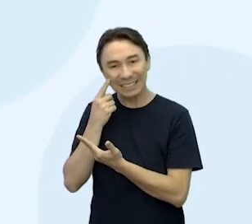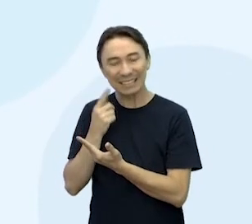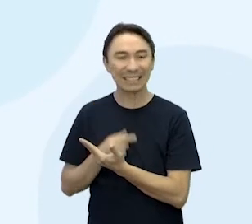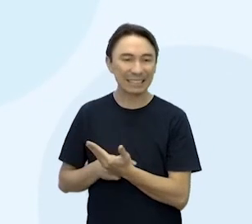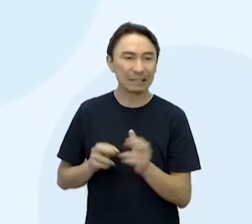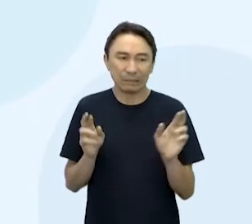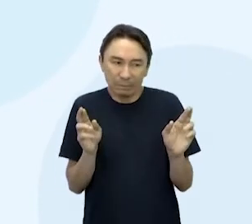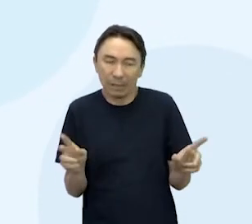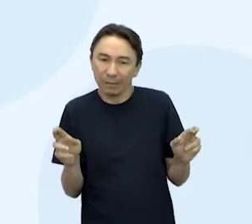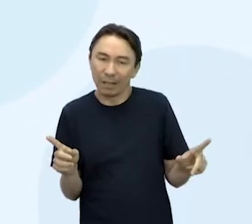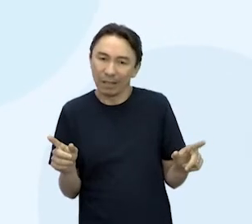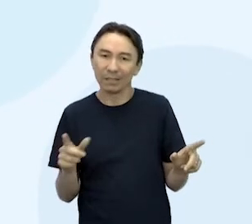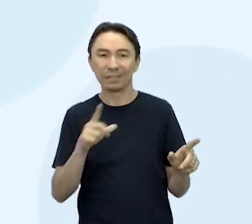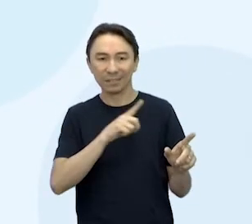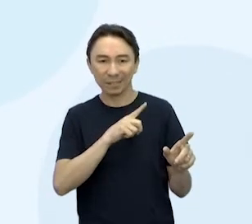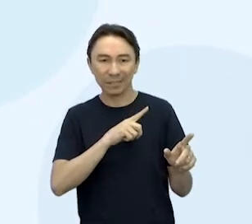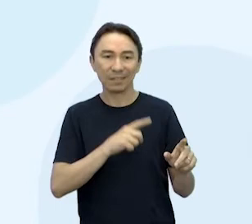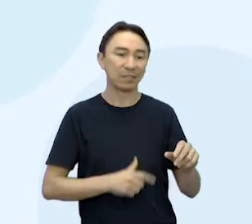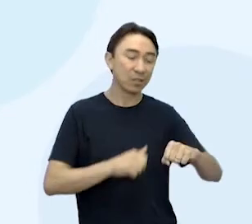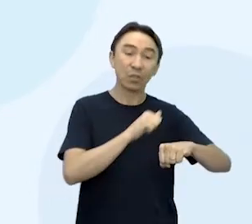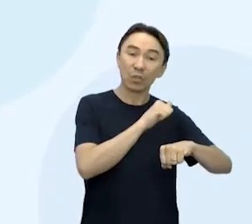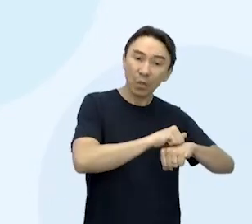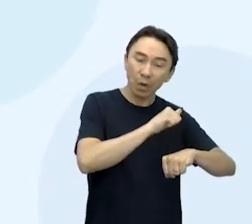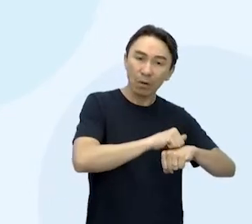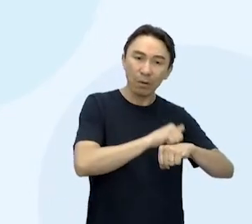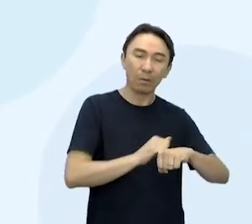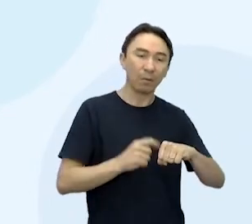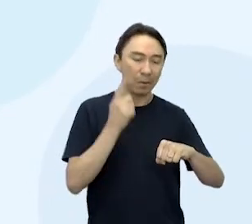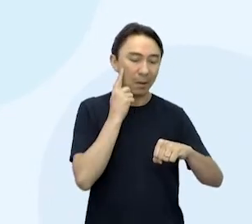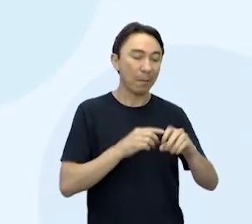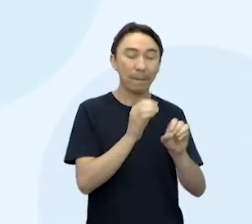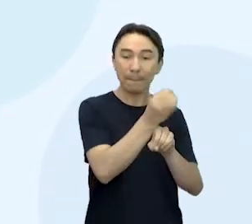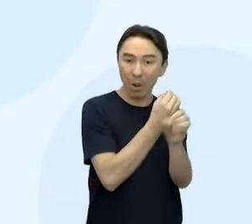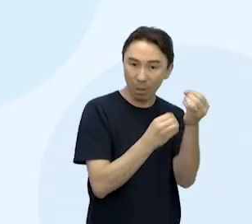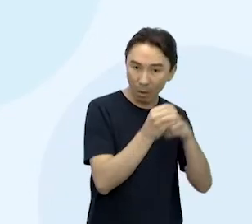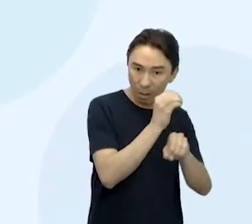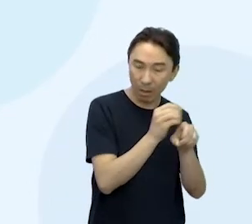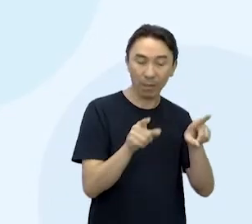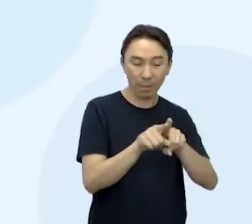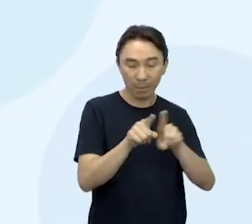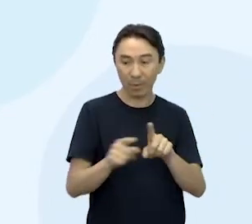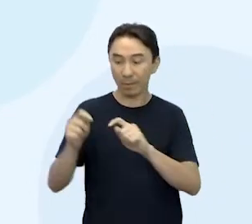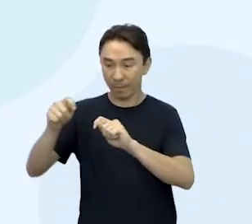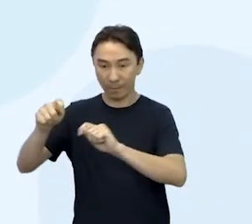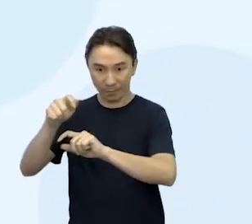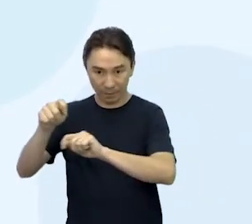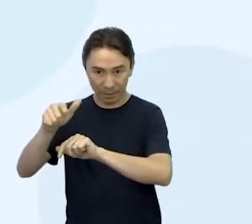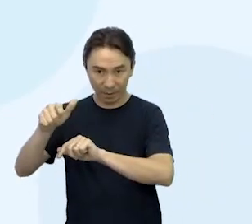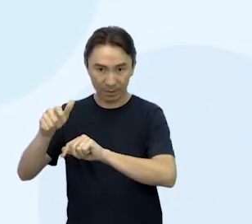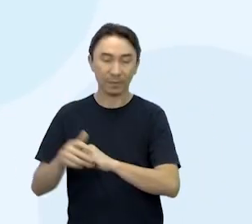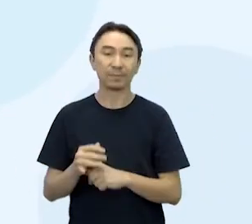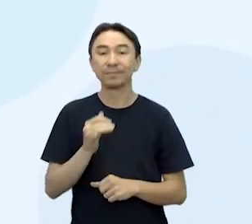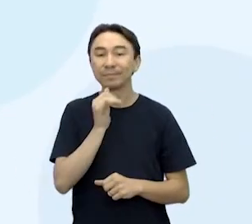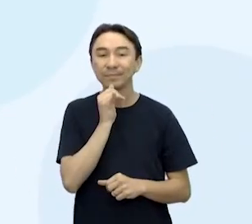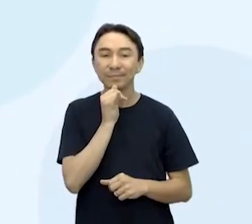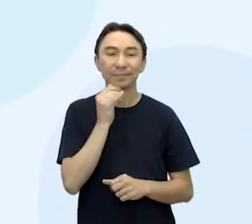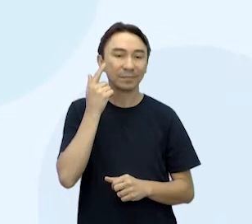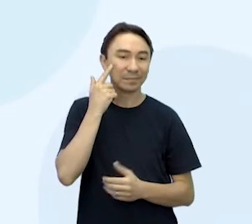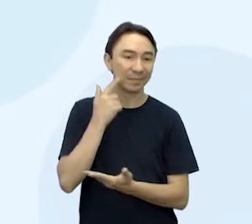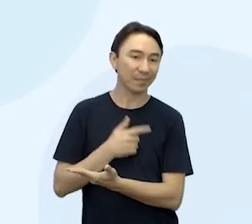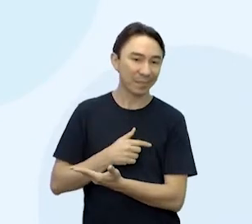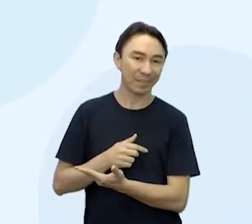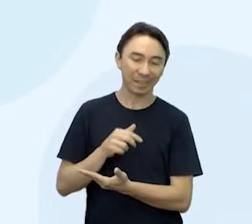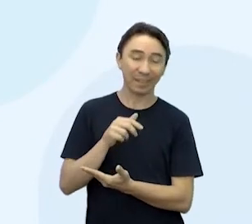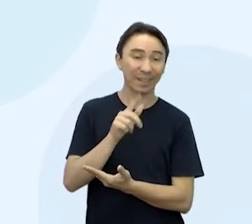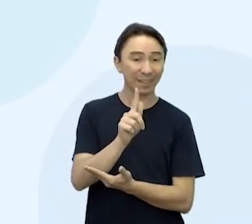entre o sólido molecular e o covalente. Então, ó, entre os átomos aí de grafite,